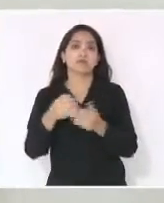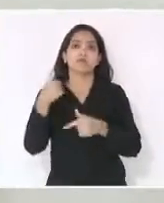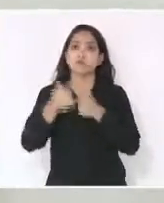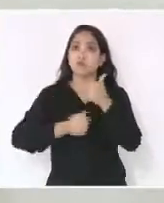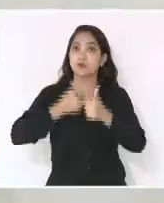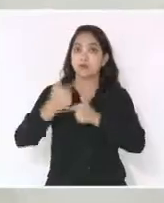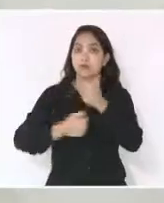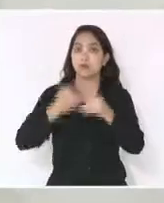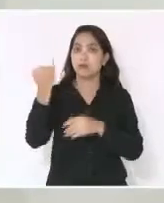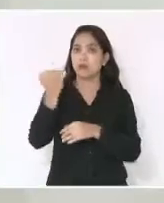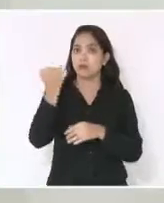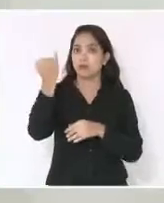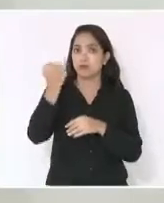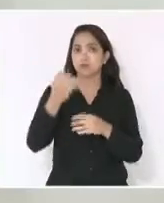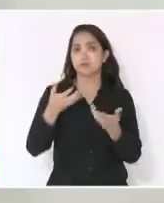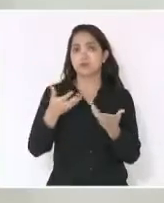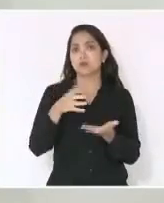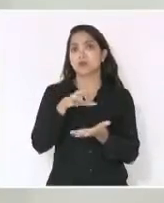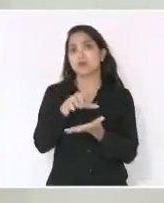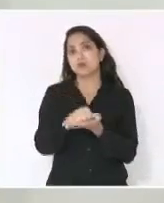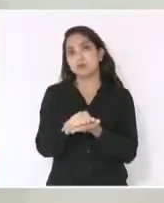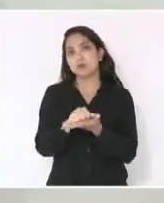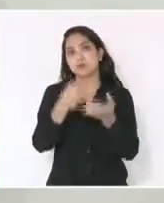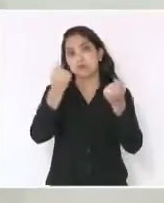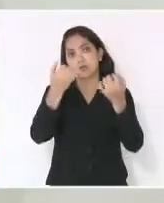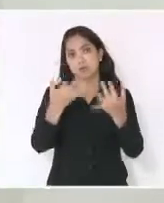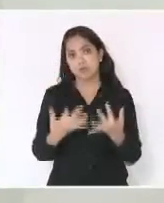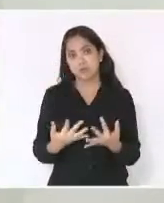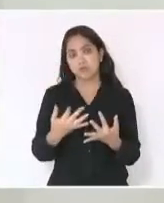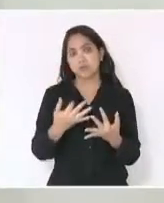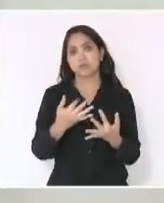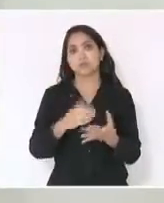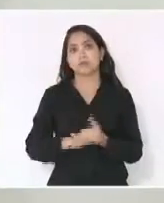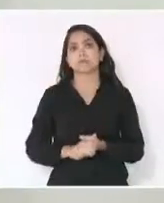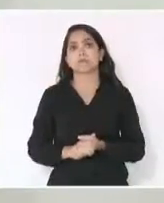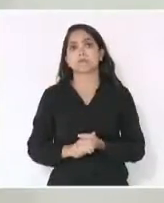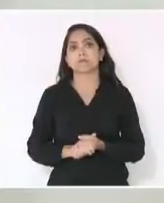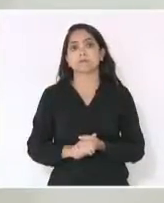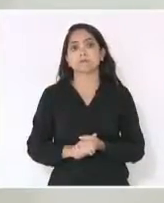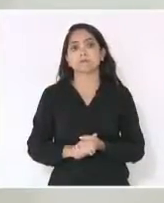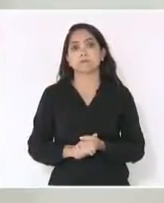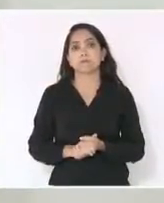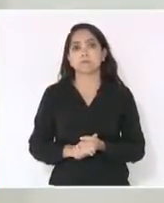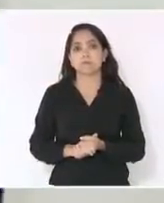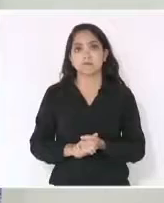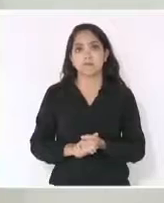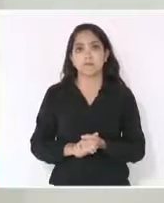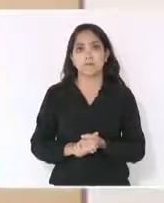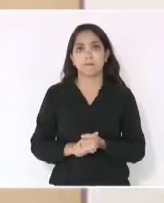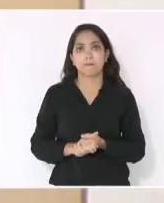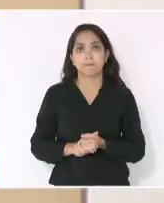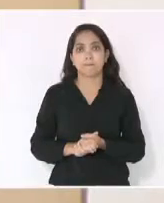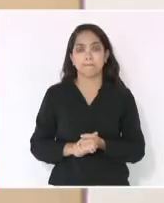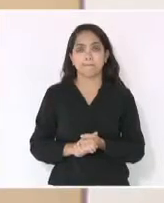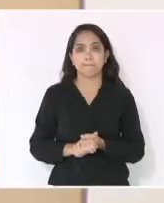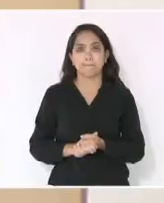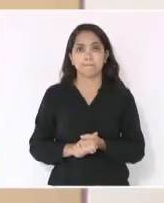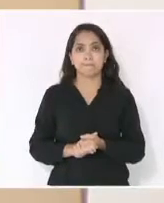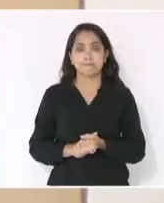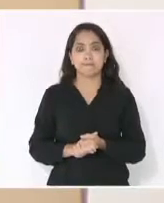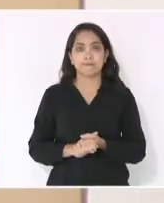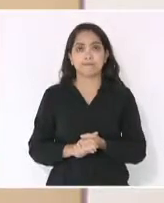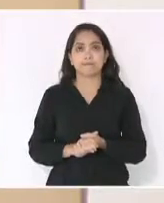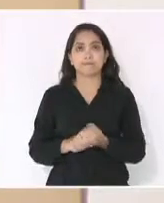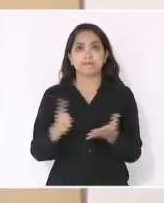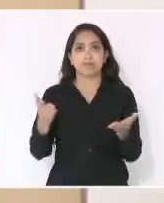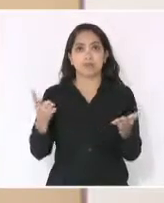queria registrar isso do hospital de lindóia do sul obrigado senhor presidente da cei